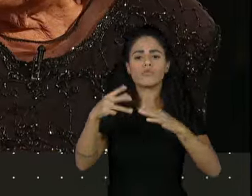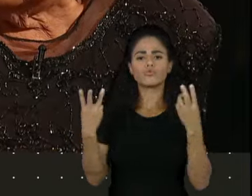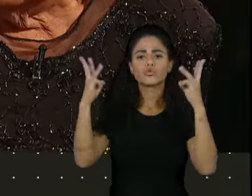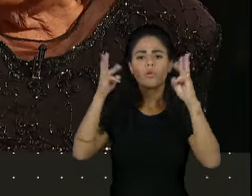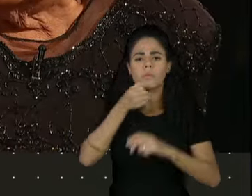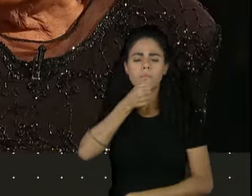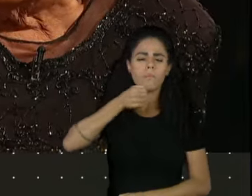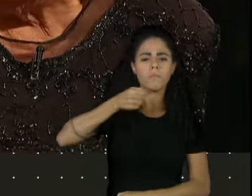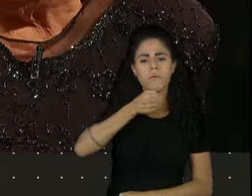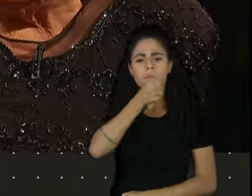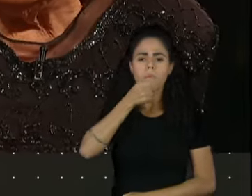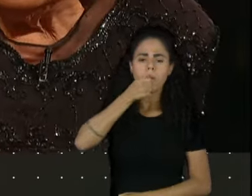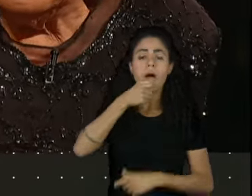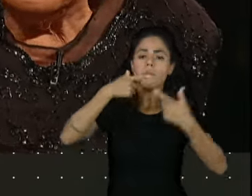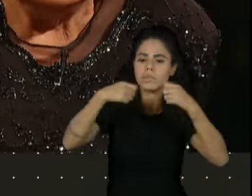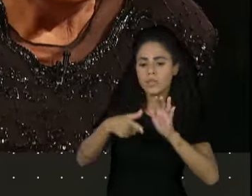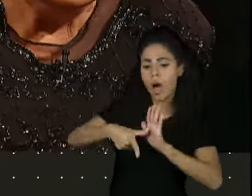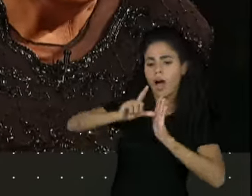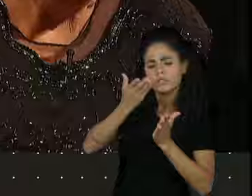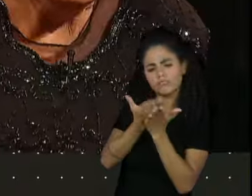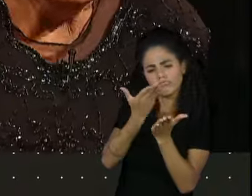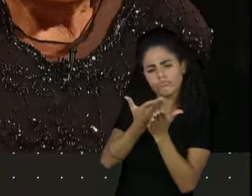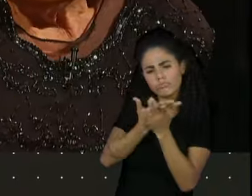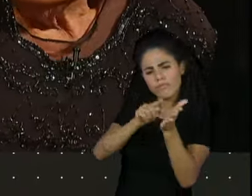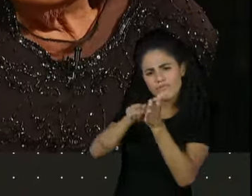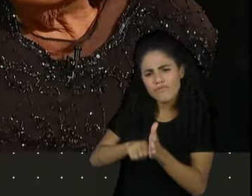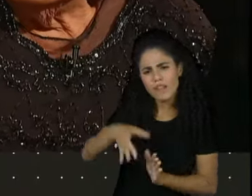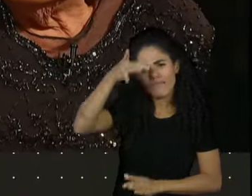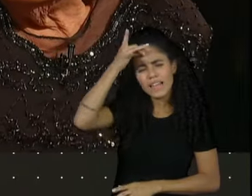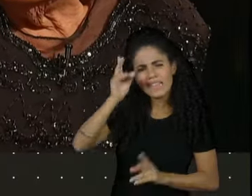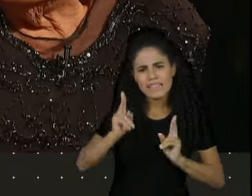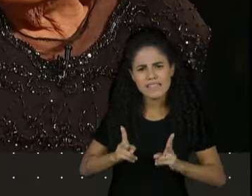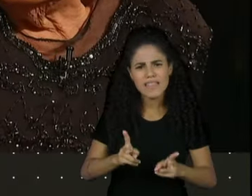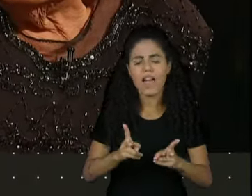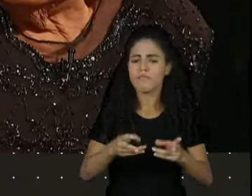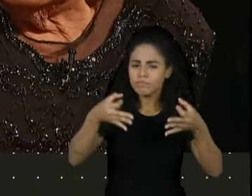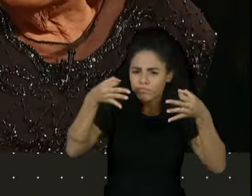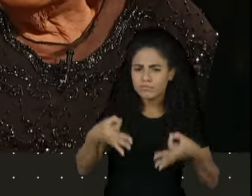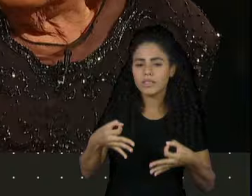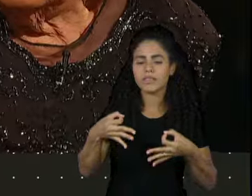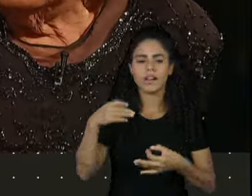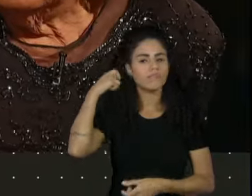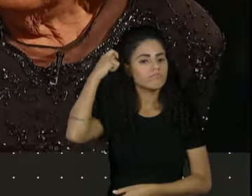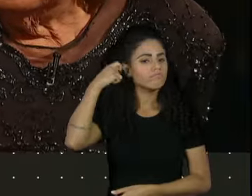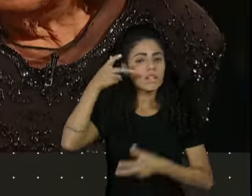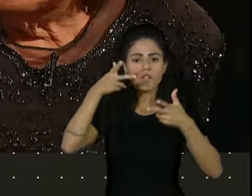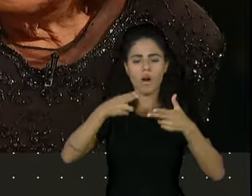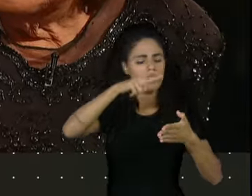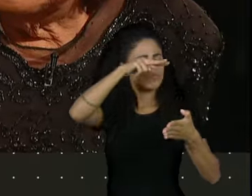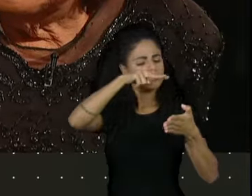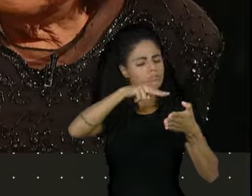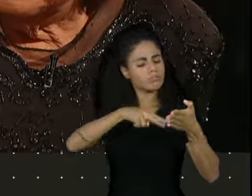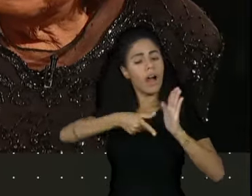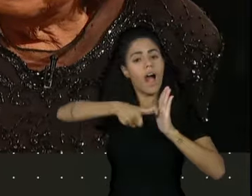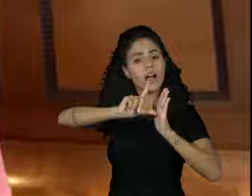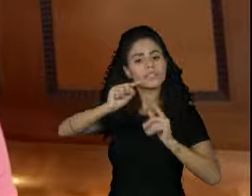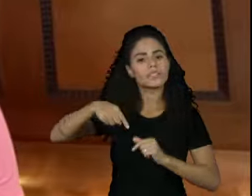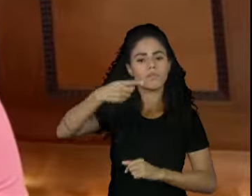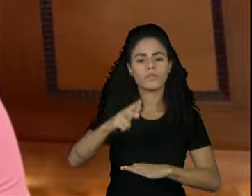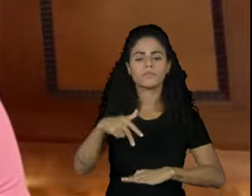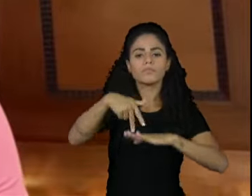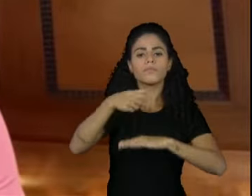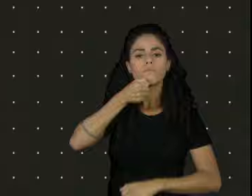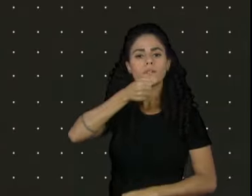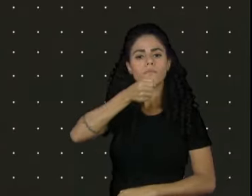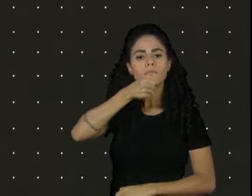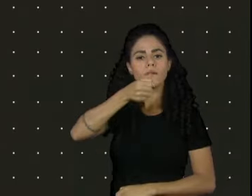uma letra. Ela estuda, ela tem um comportamento de atriz. É uma cantora com comportamento de